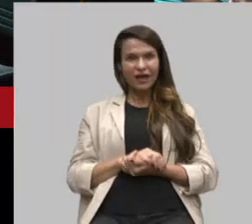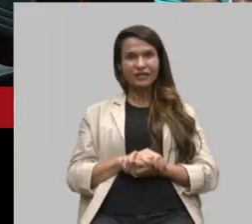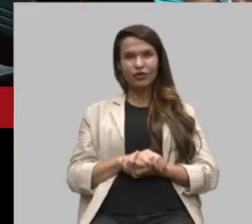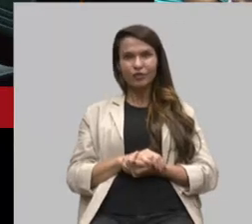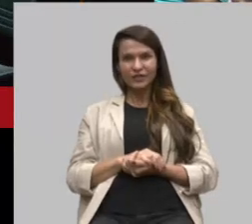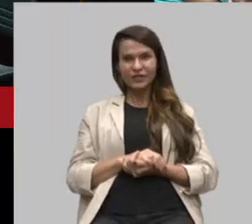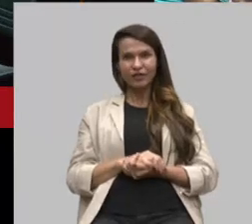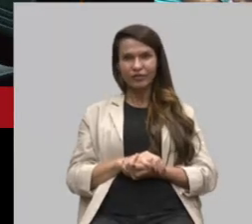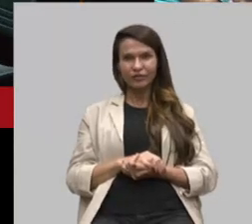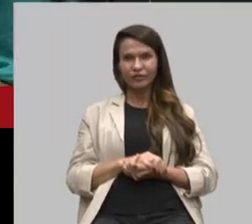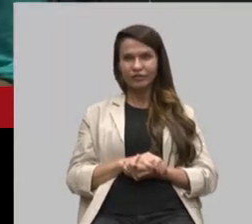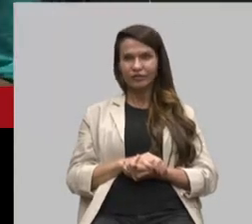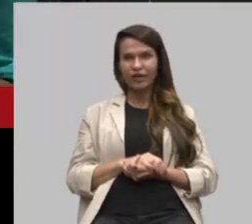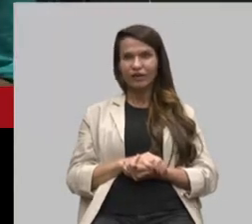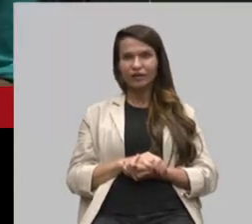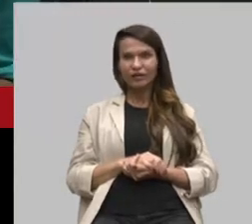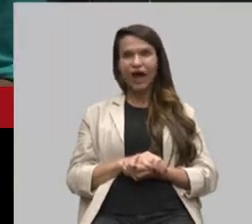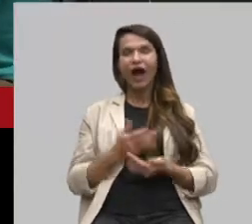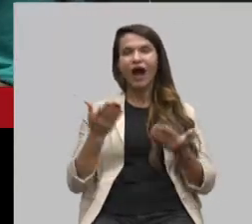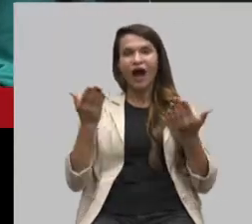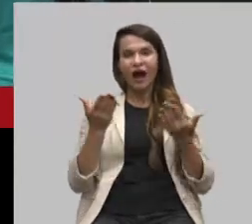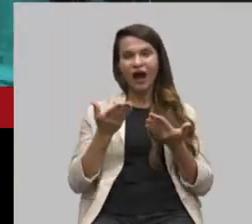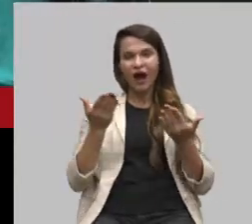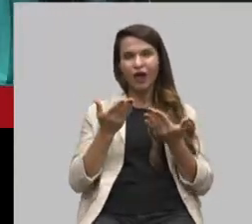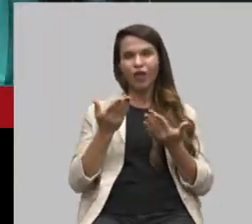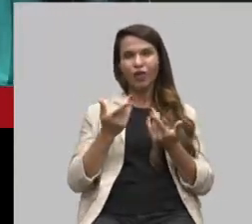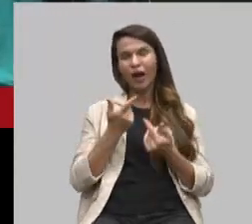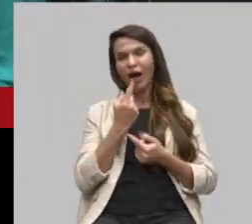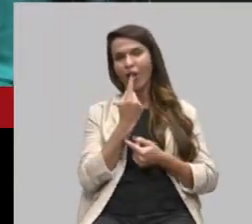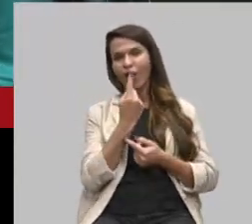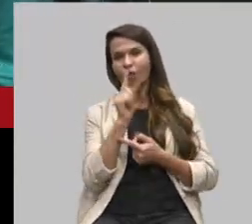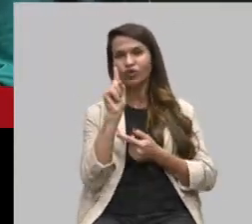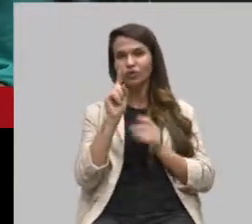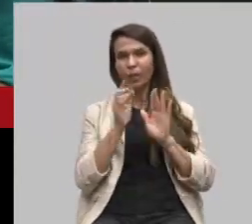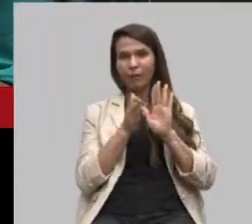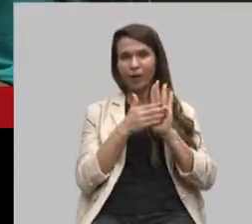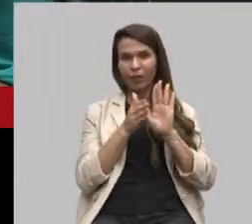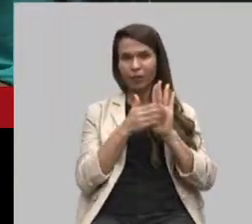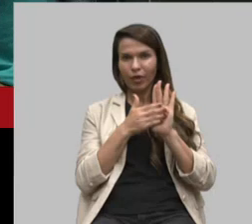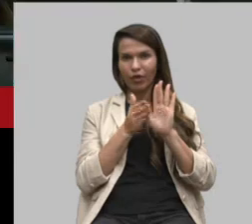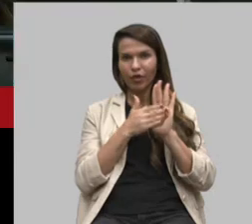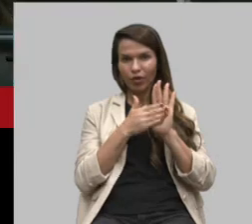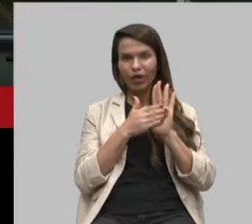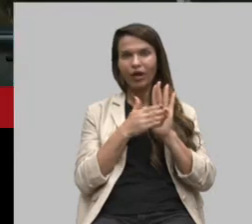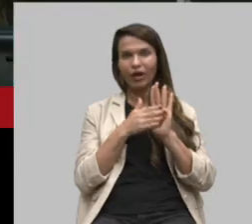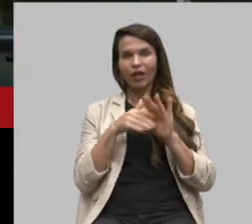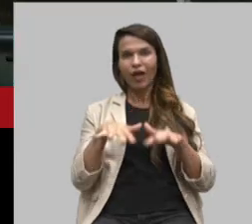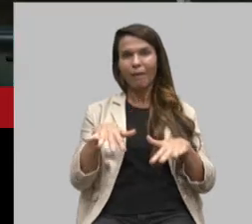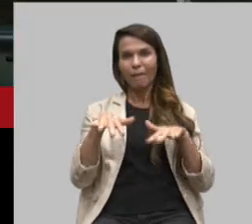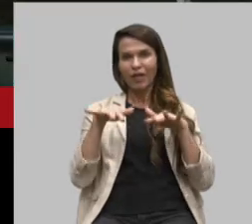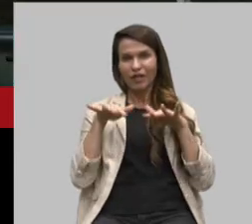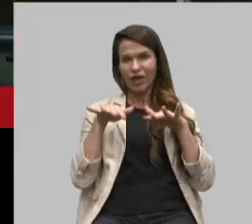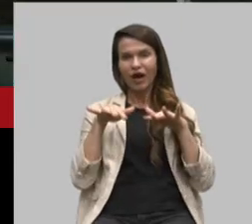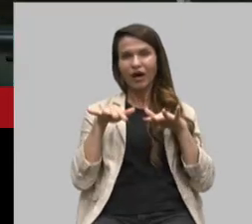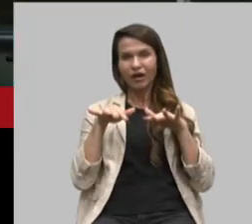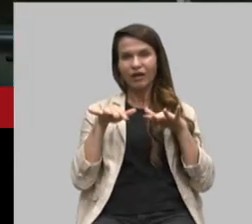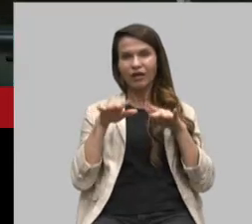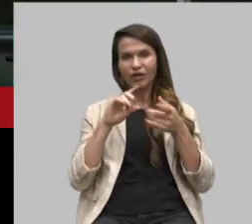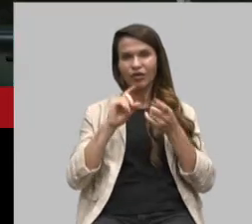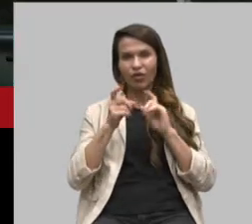Bianca agora a gente vai para a última proposta da plenária número